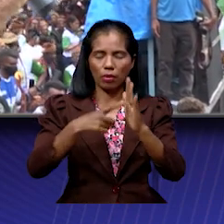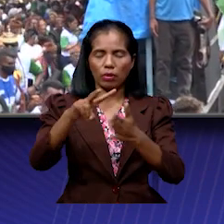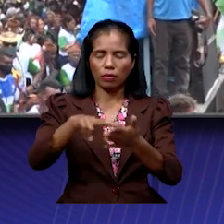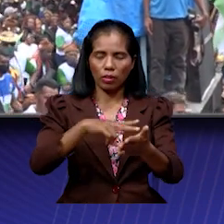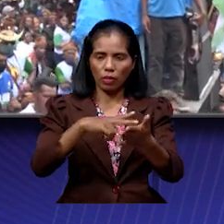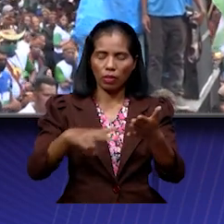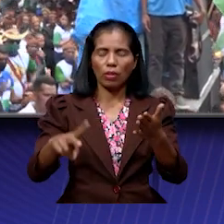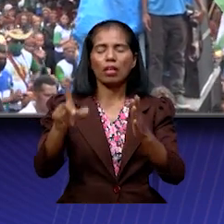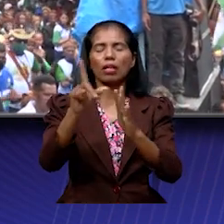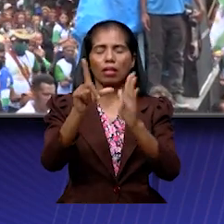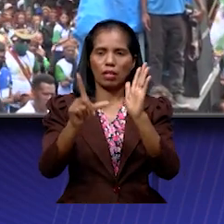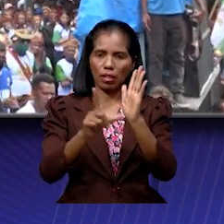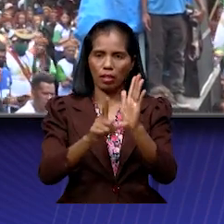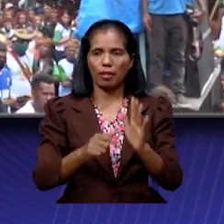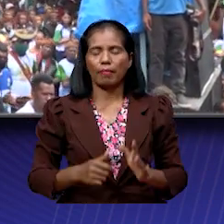Constituição.